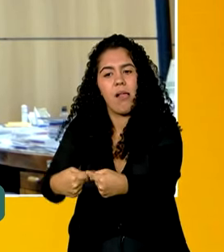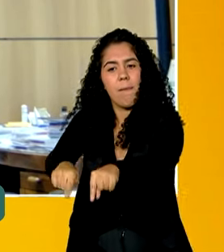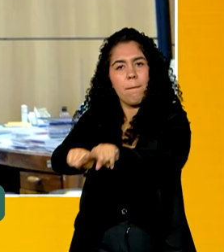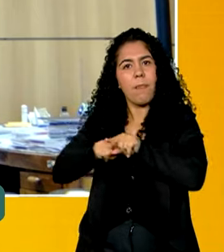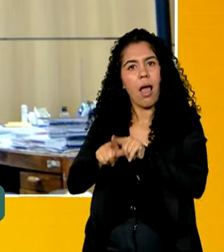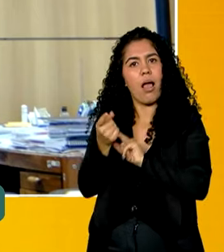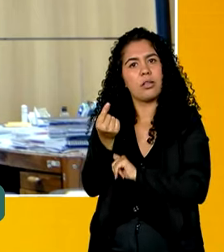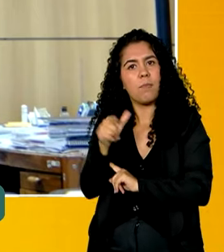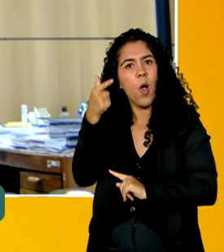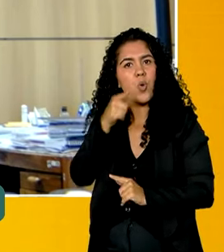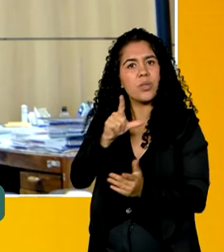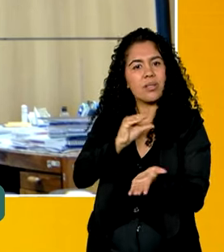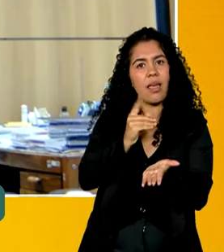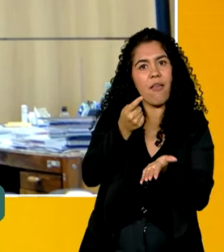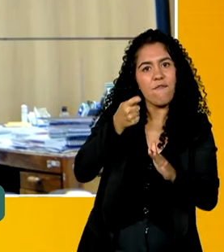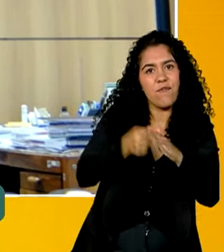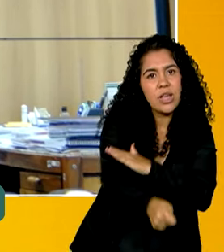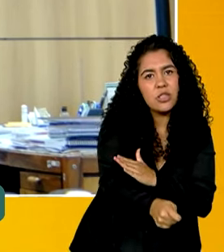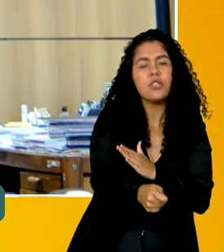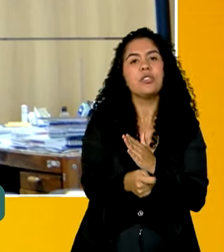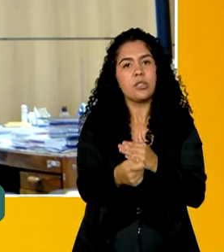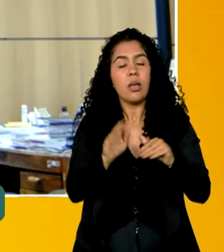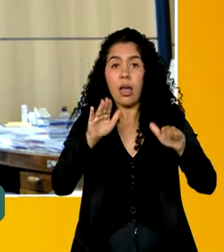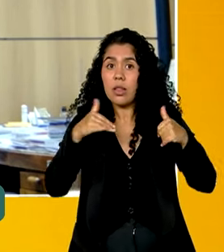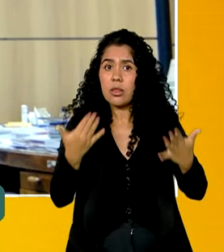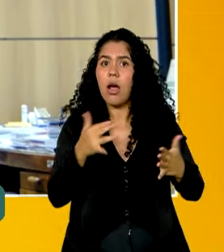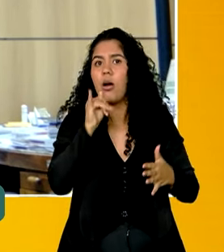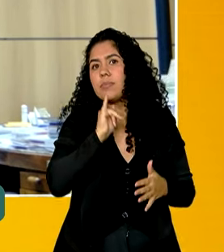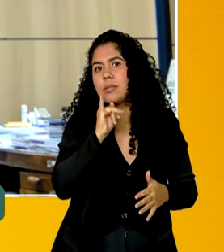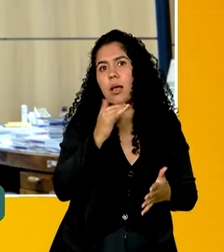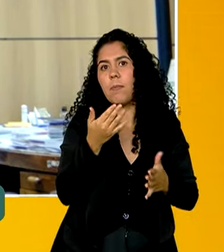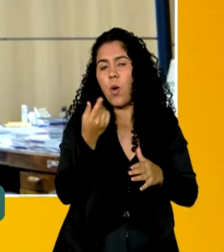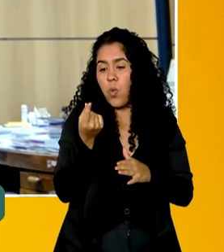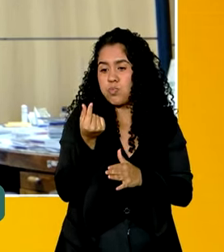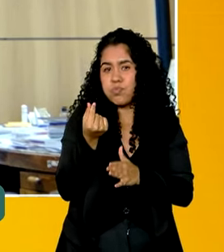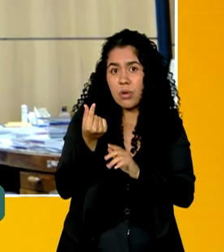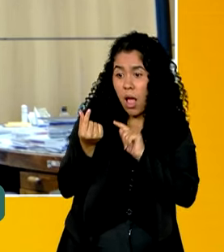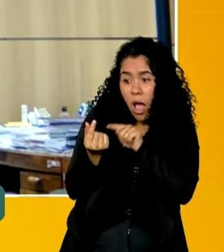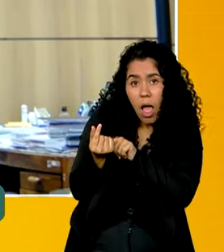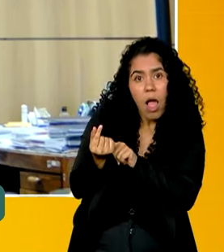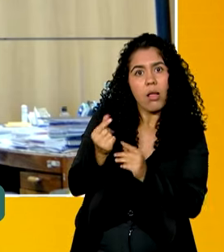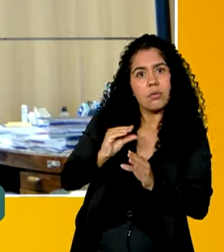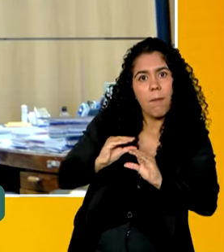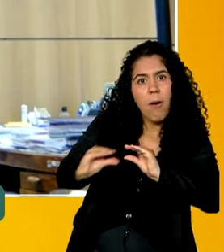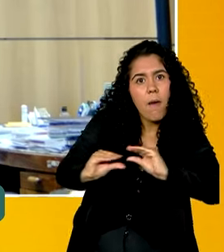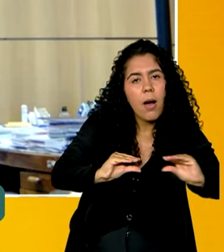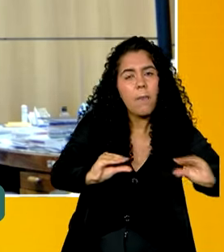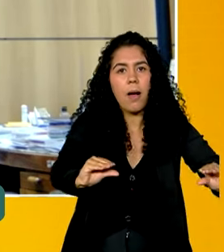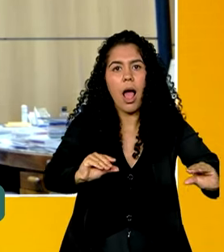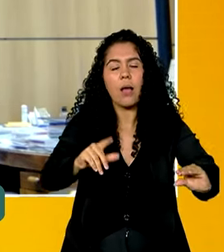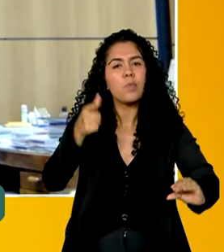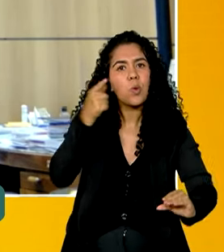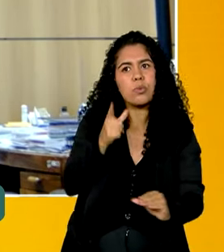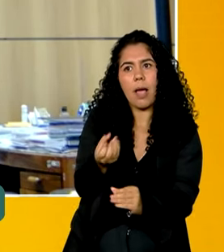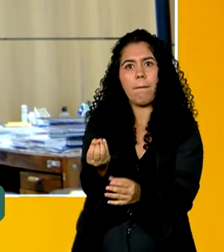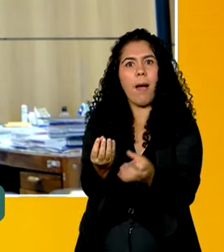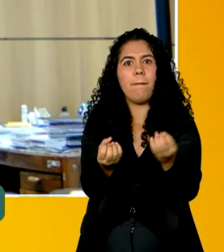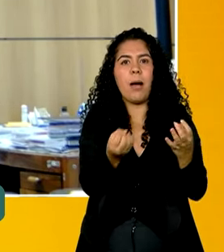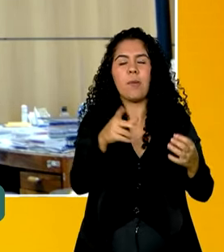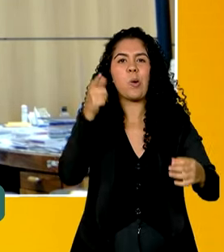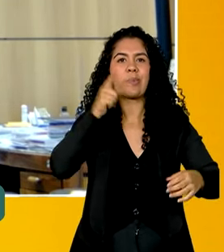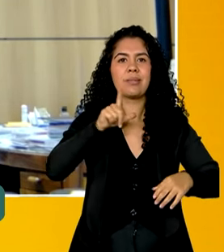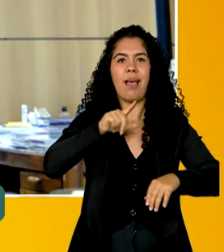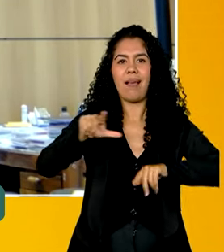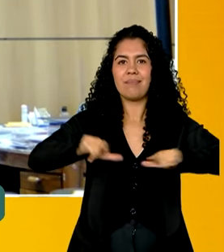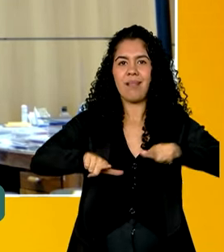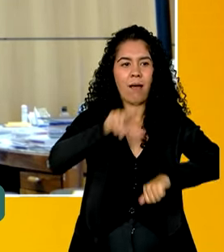barato para investimento. Então, os investimentos é que surge aí, exatamente aí, o número de geração de emprego.